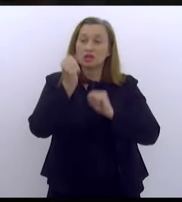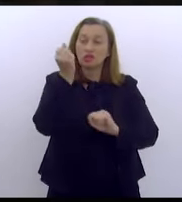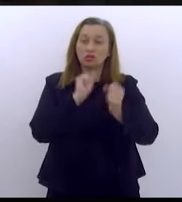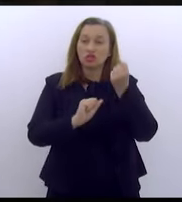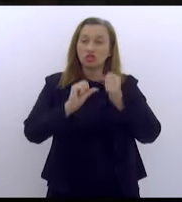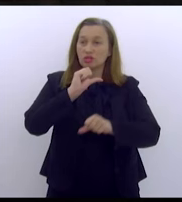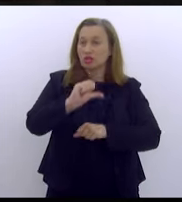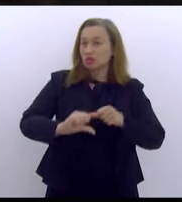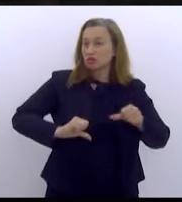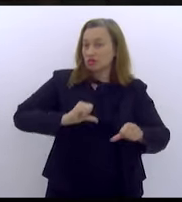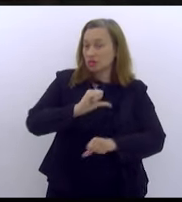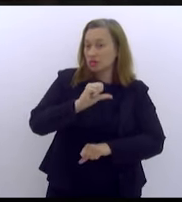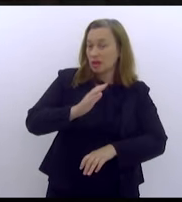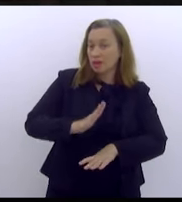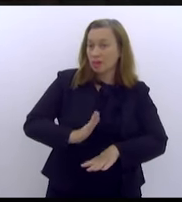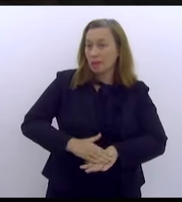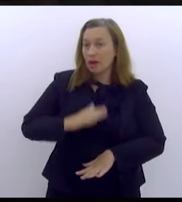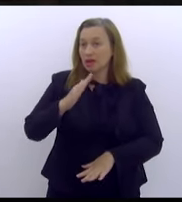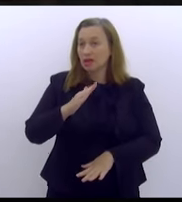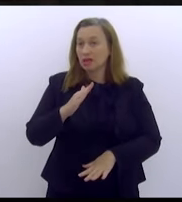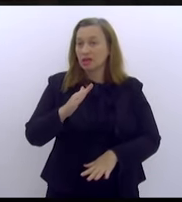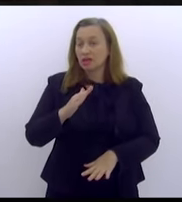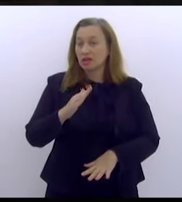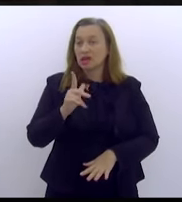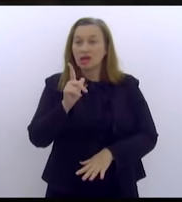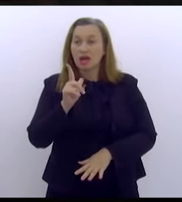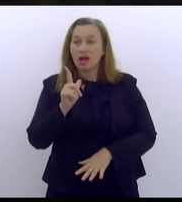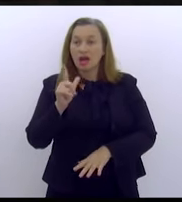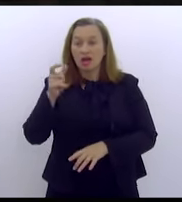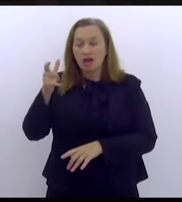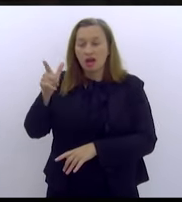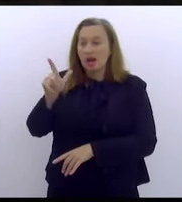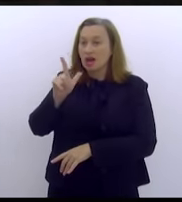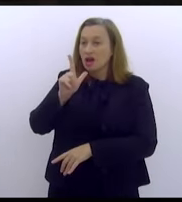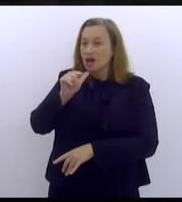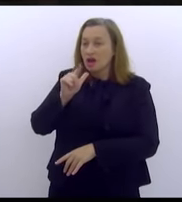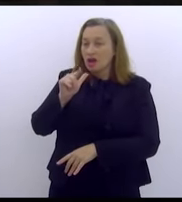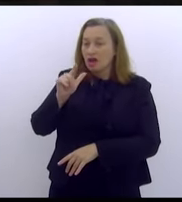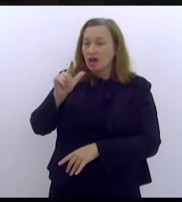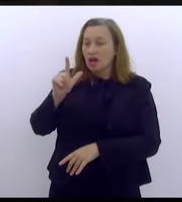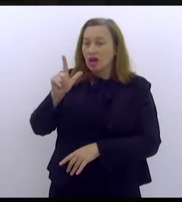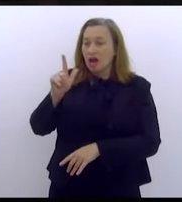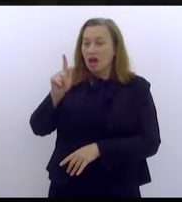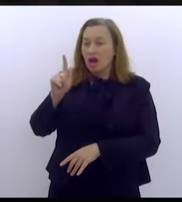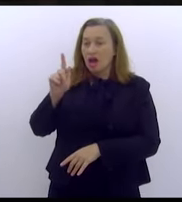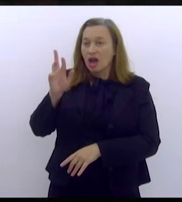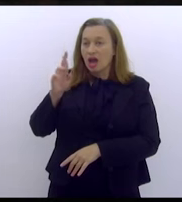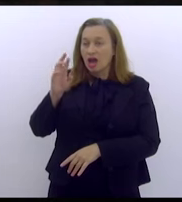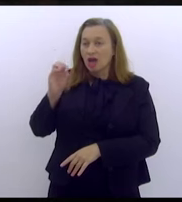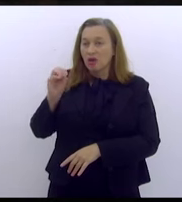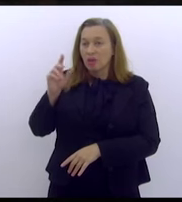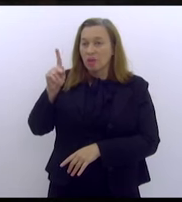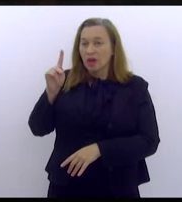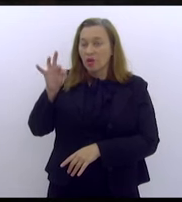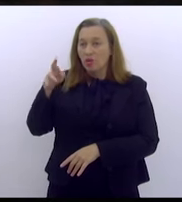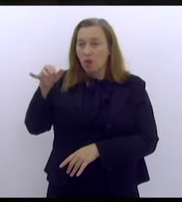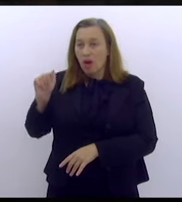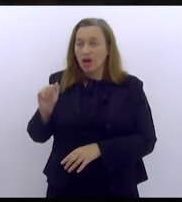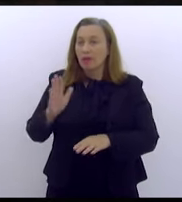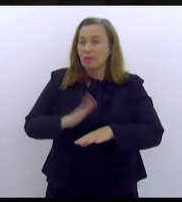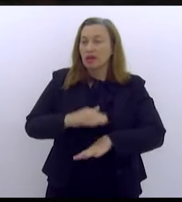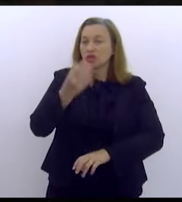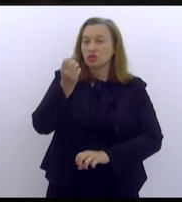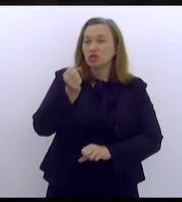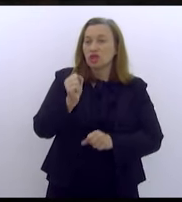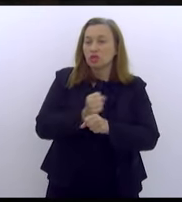transformação, isso é mais do que a agropecuária, isso é mais do que a construção, isso é